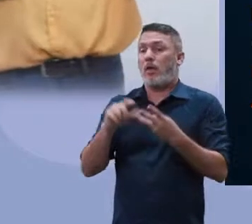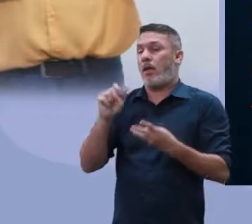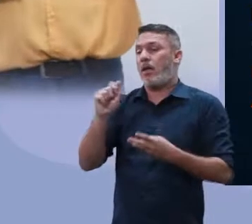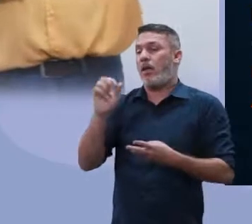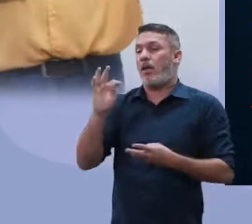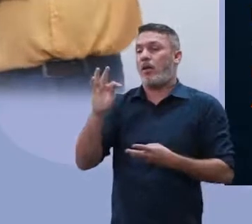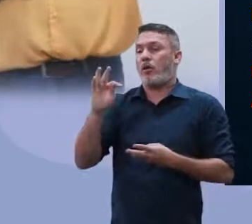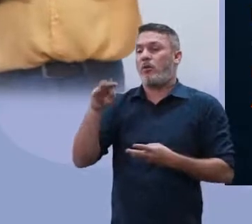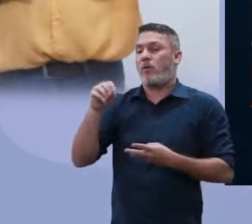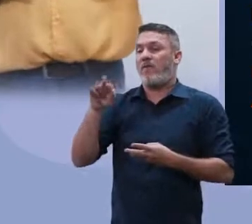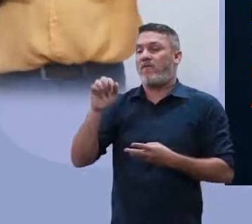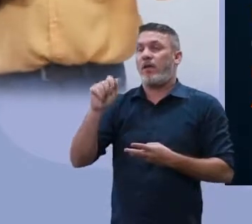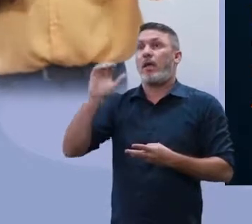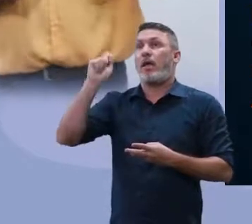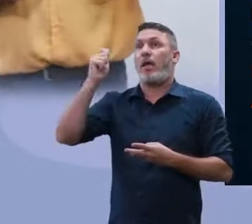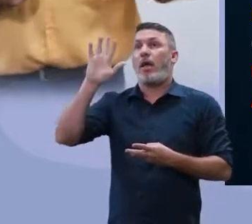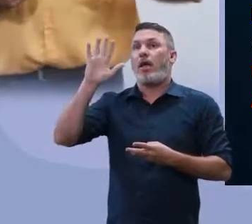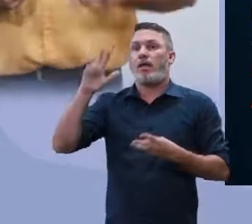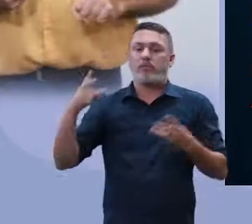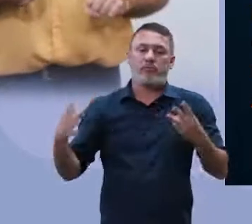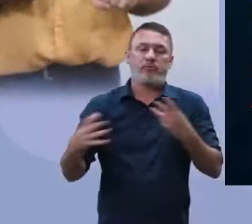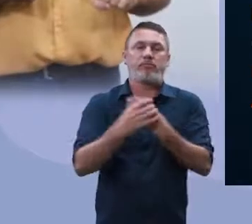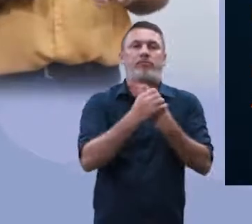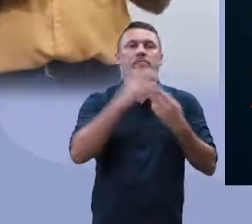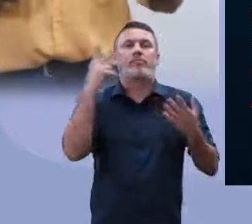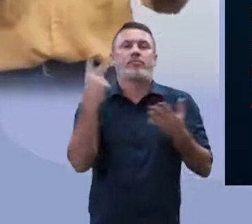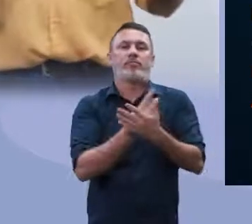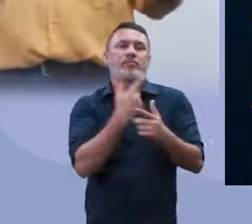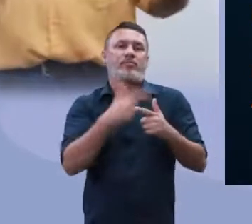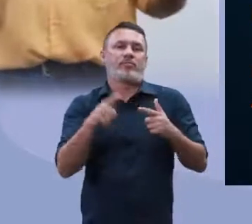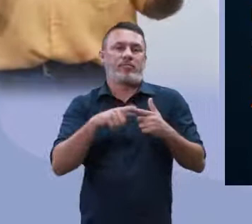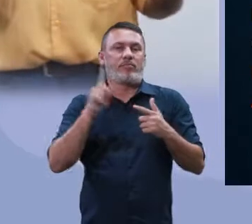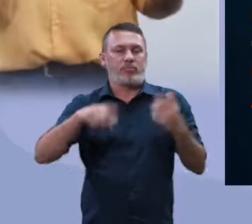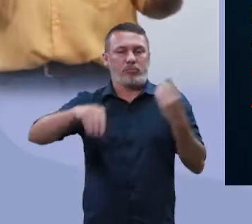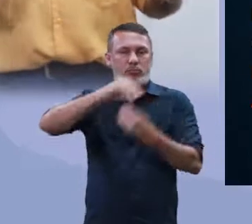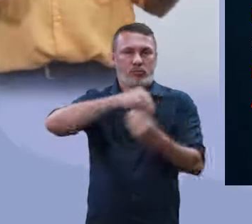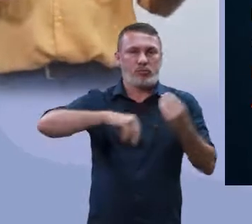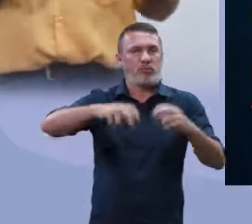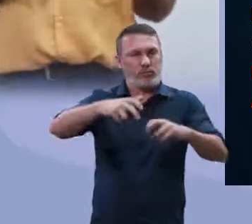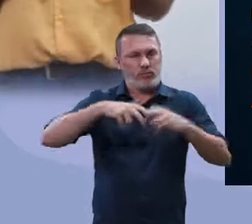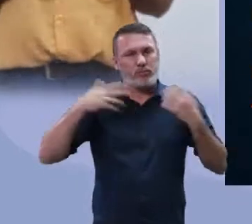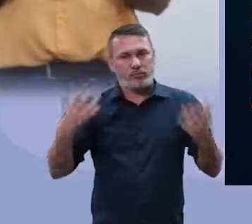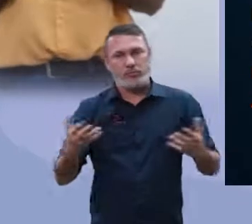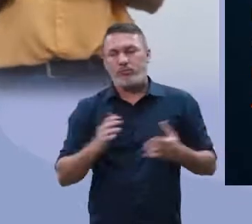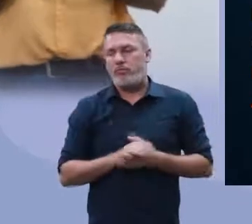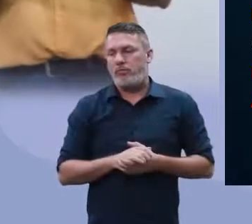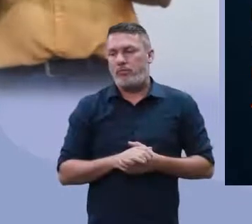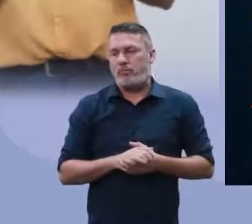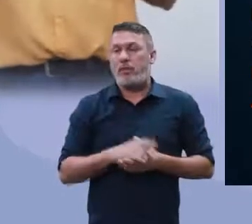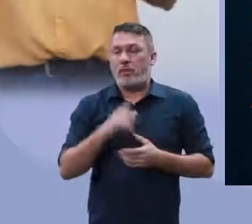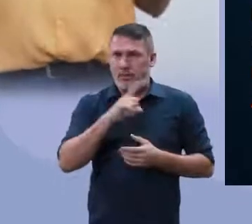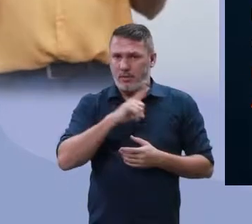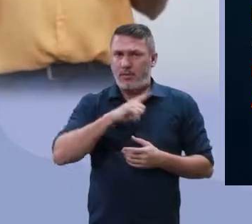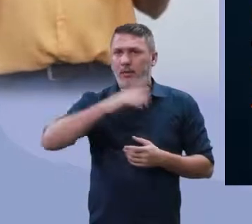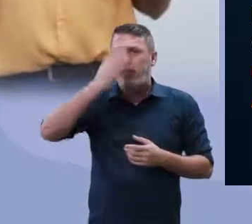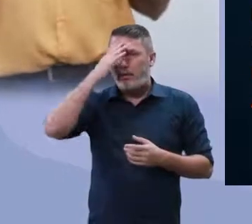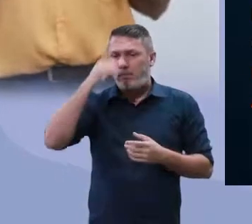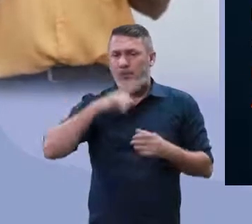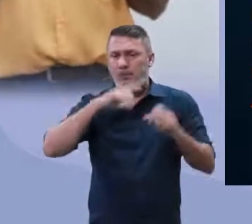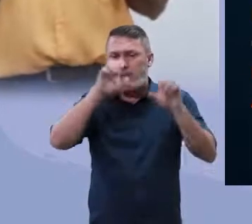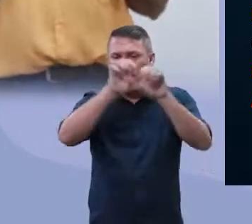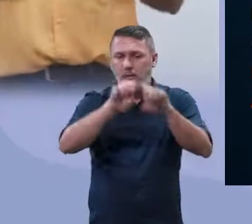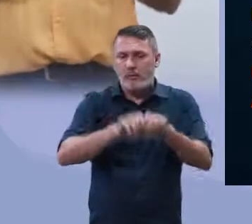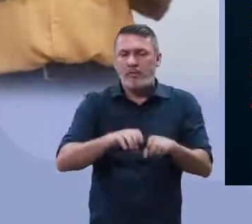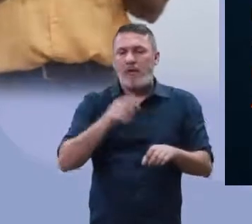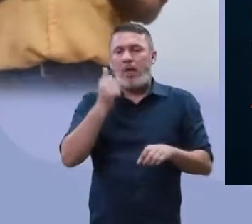atmosfera, ar, e aí na interseção dos três nós temos a vida, a chamada biosfera. Então, quando nós tivemos a estruturação da